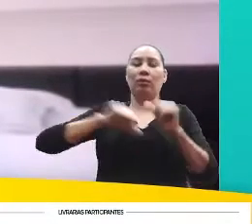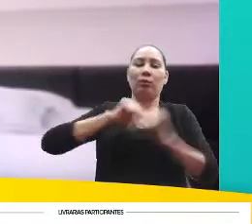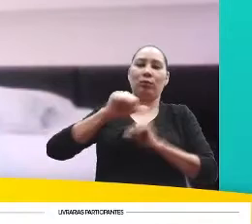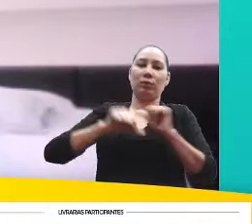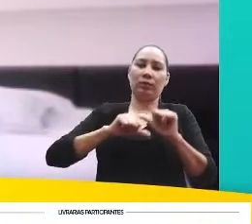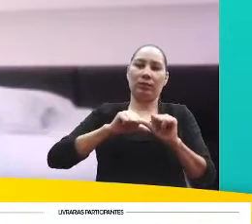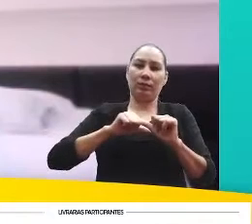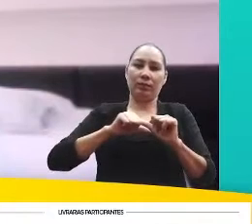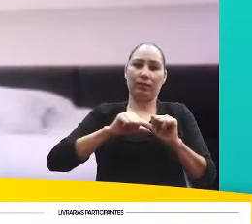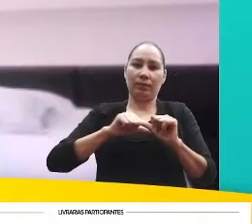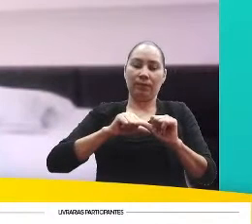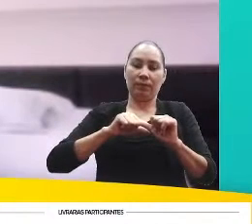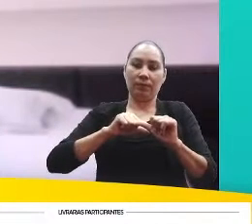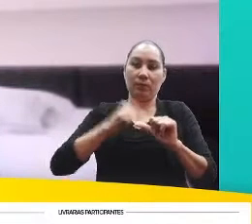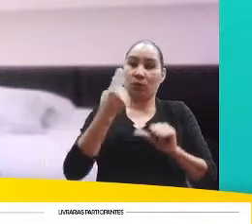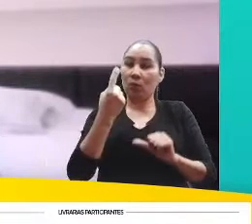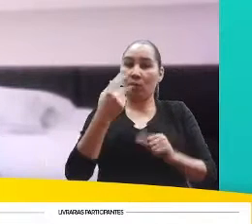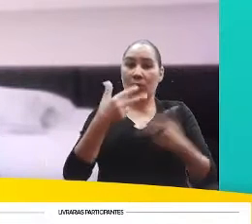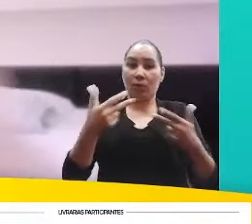é